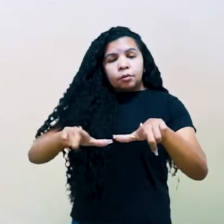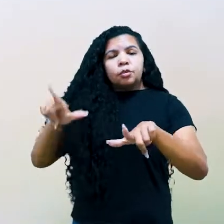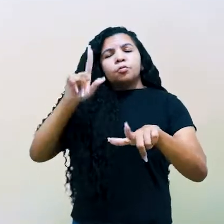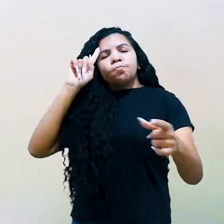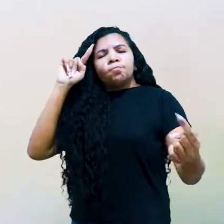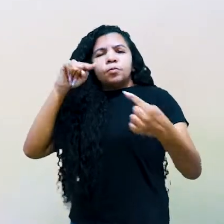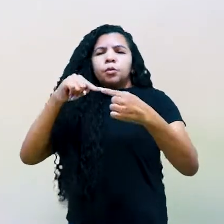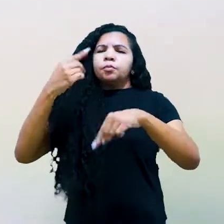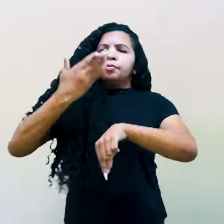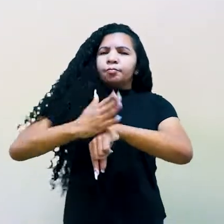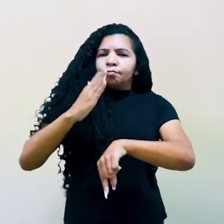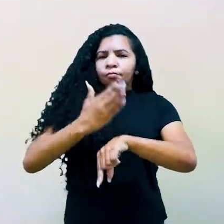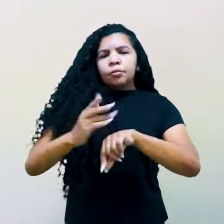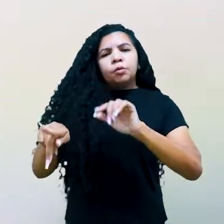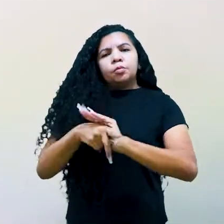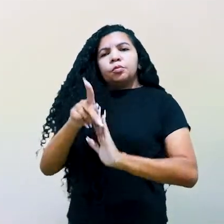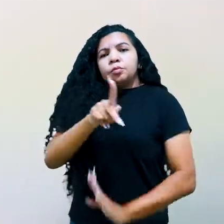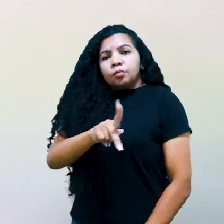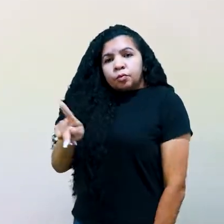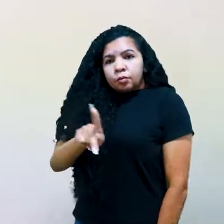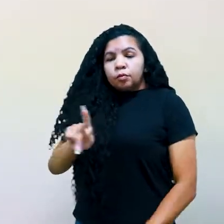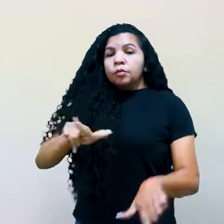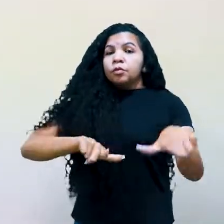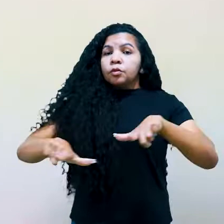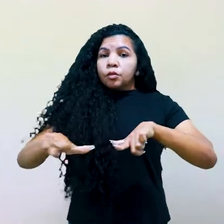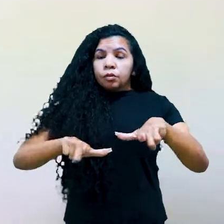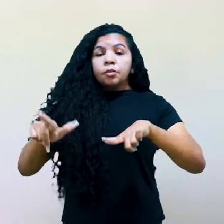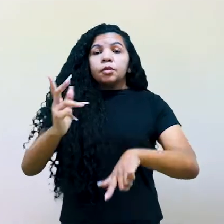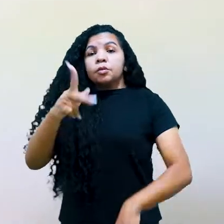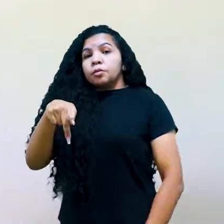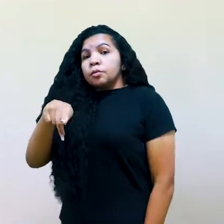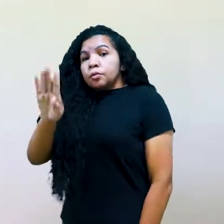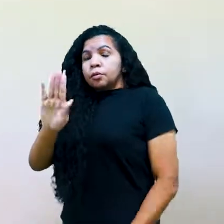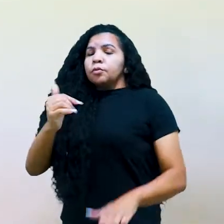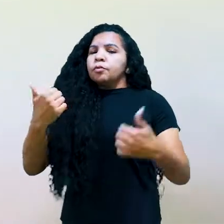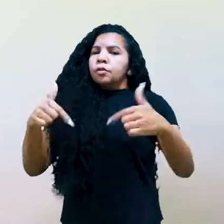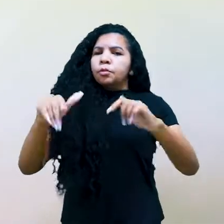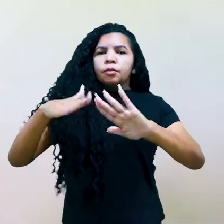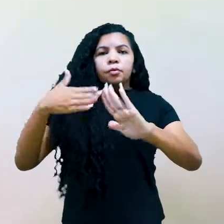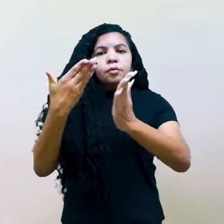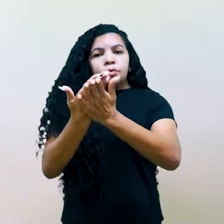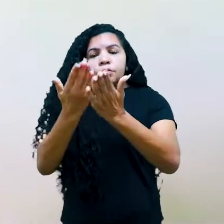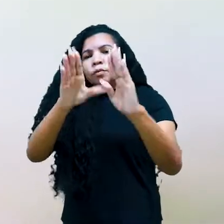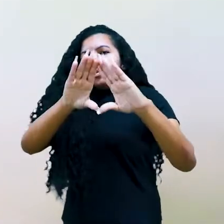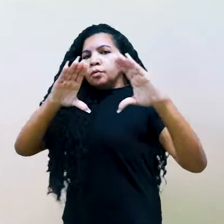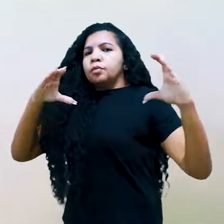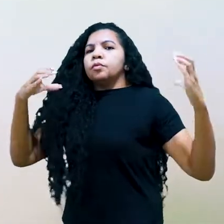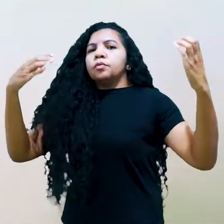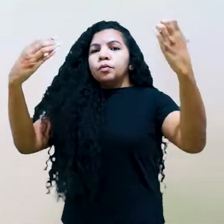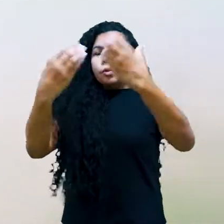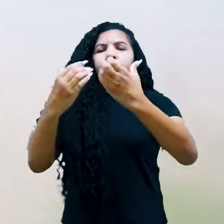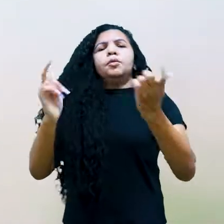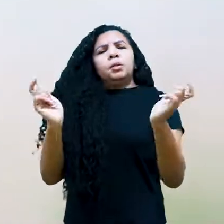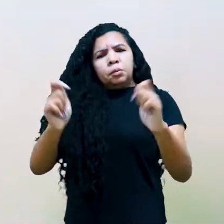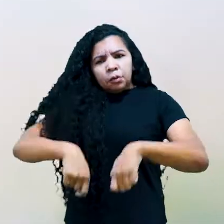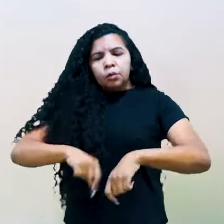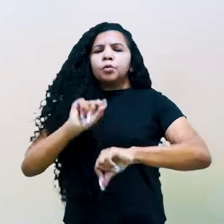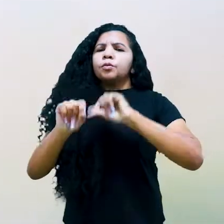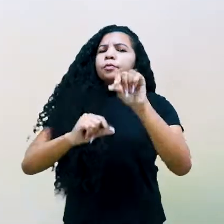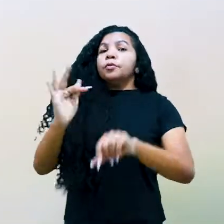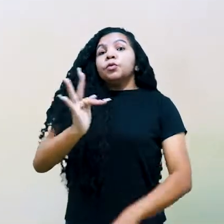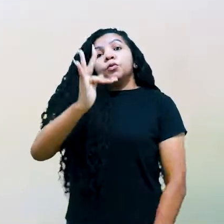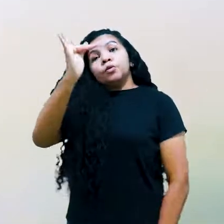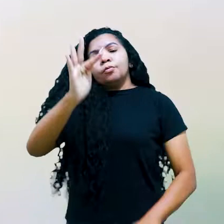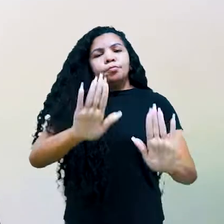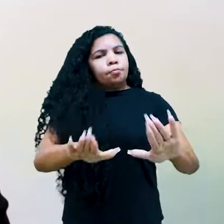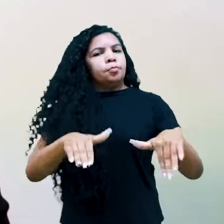trabalhando na Perspectiva da qualificação desses professores que atuam na rede pública que atuam nas escolas comunitárias para